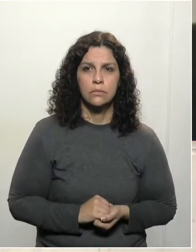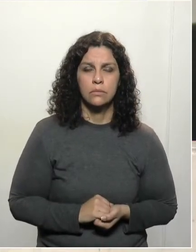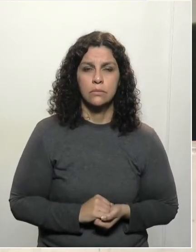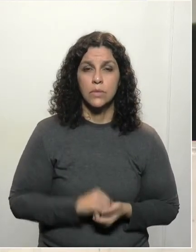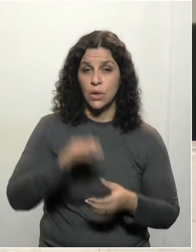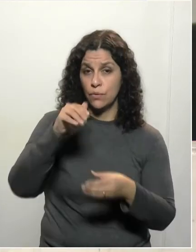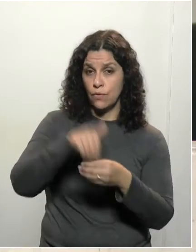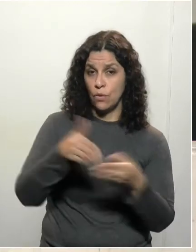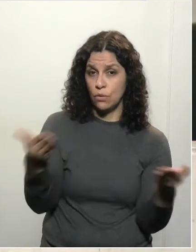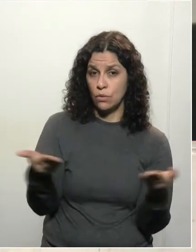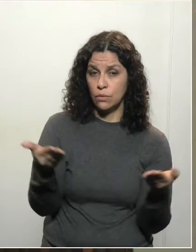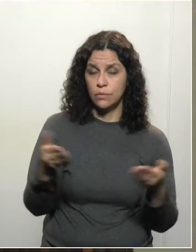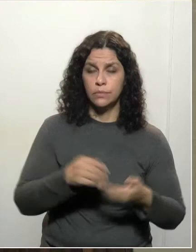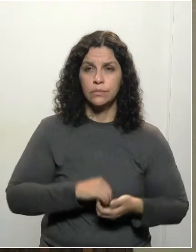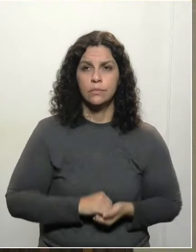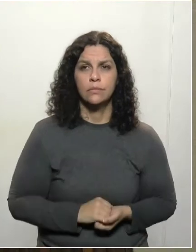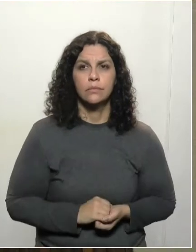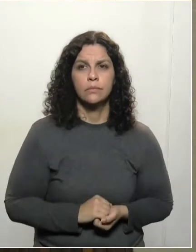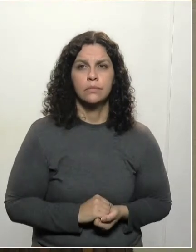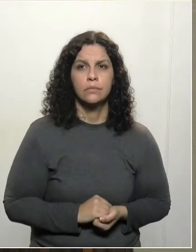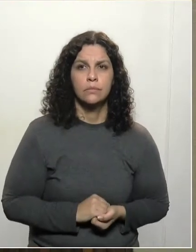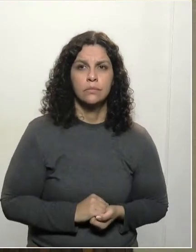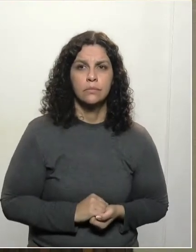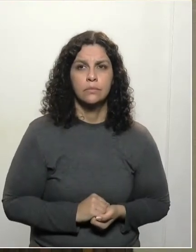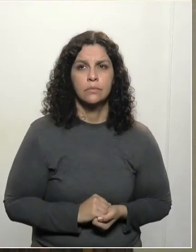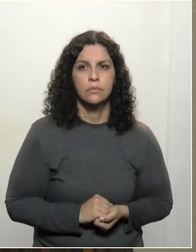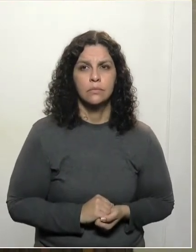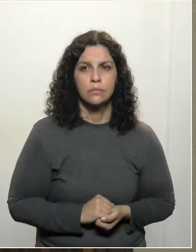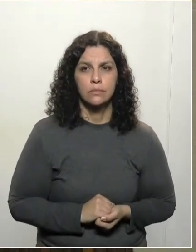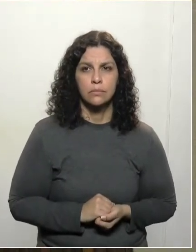Em votação, votando.